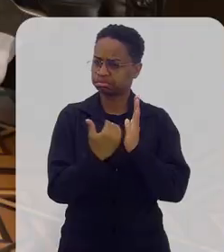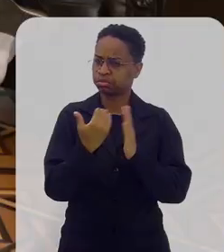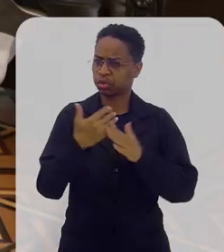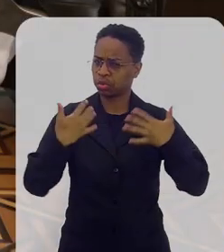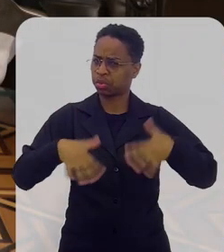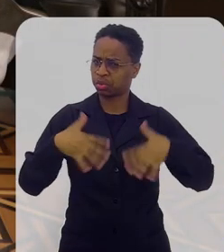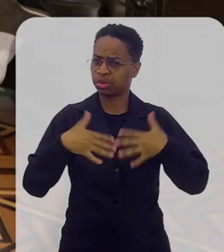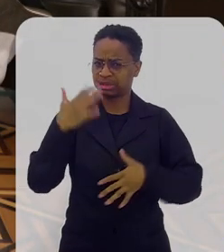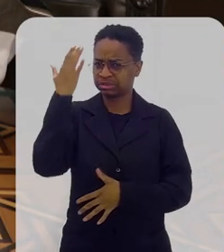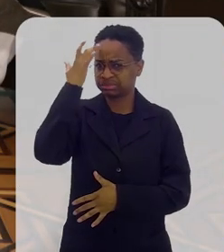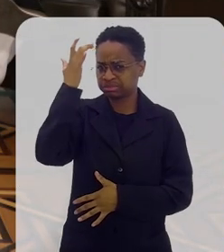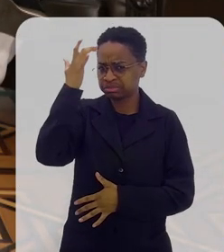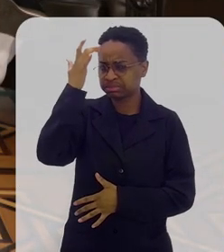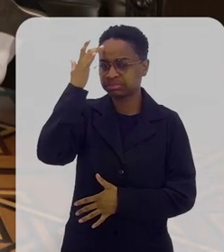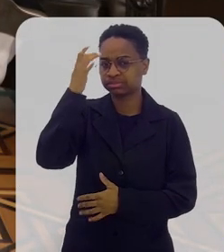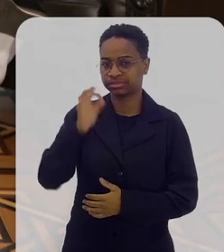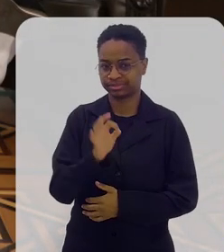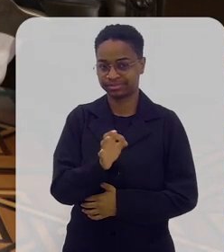para uma pessoa só, não?